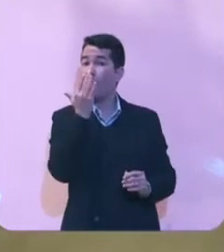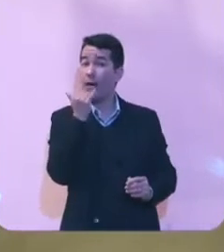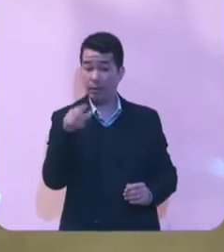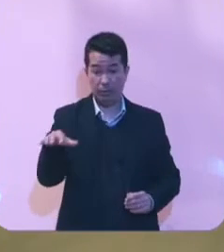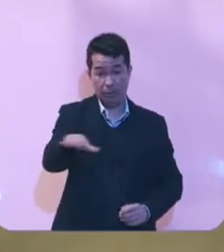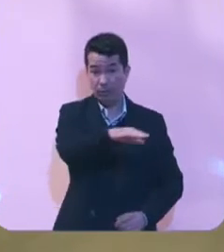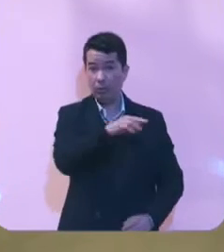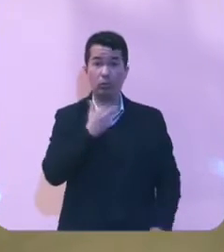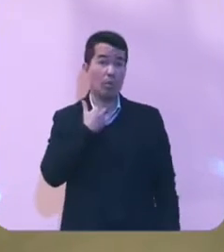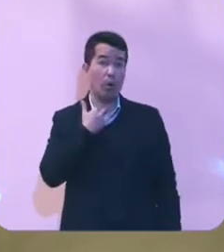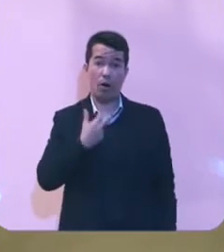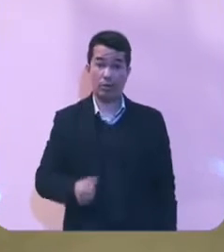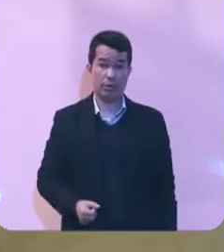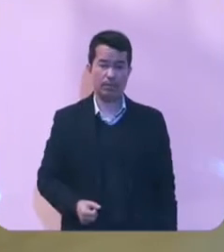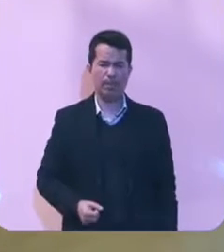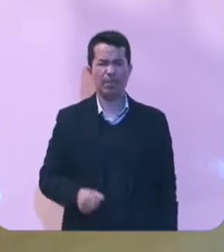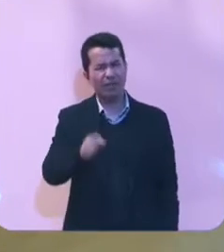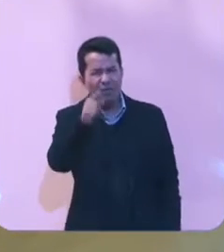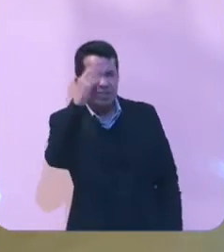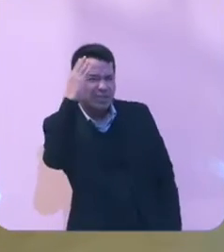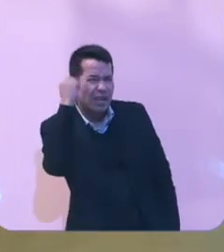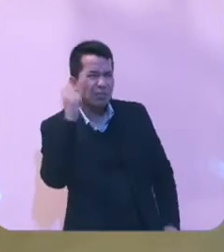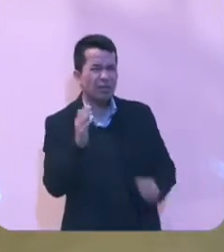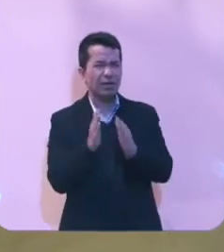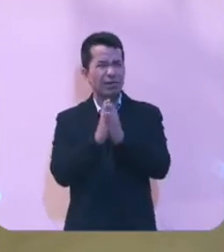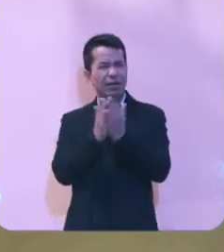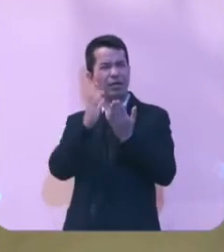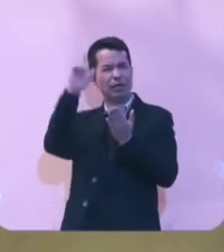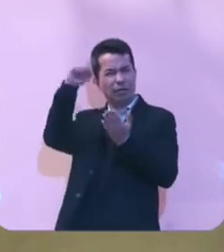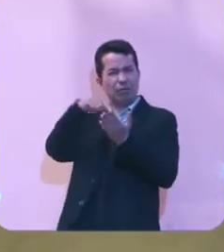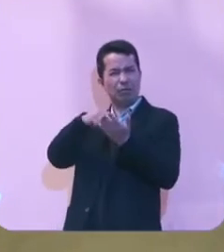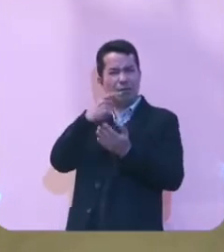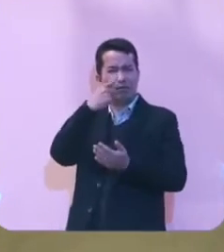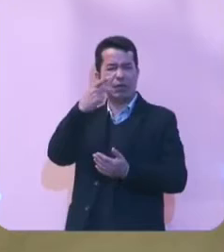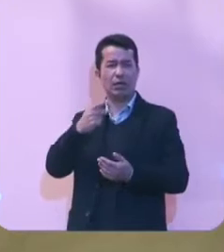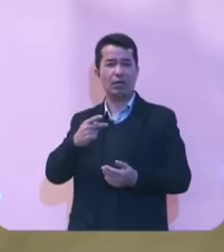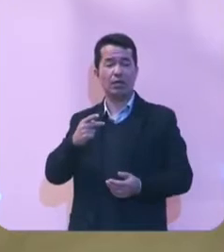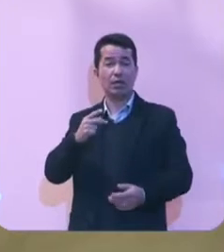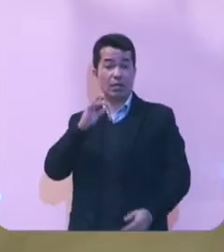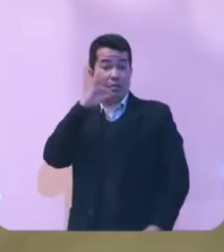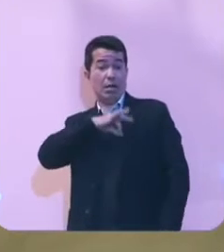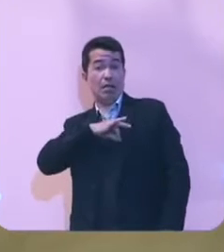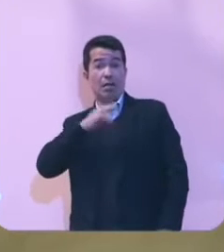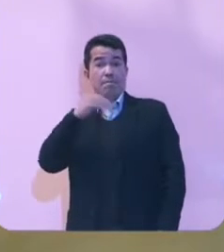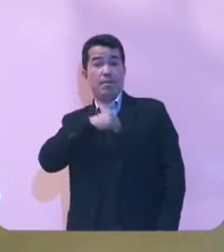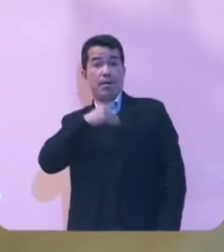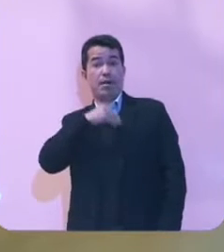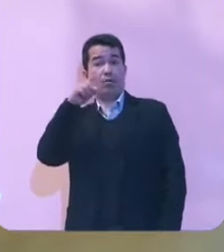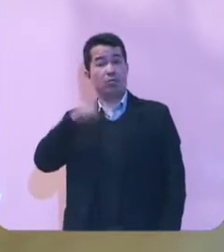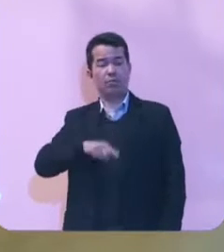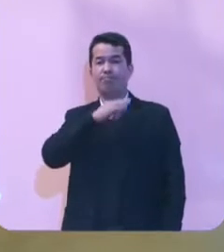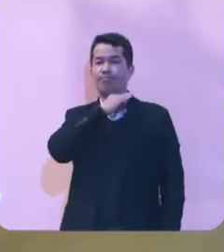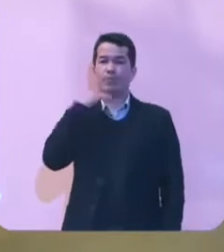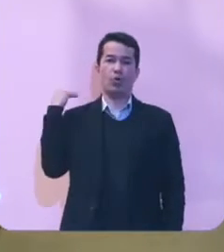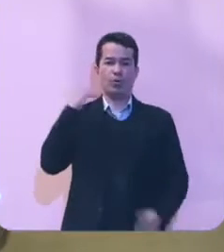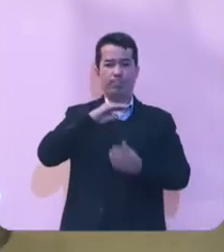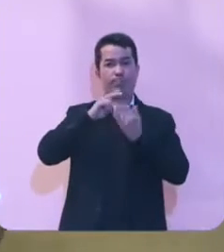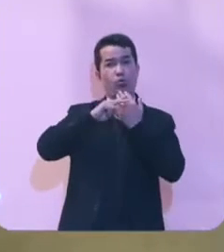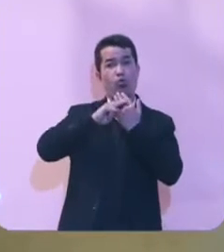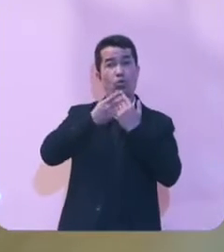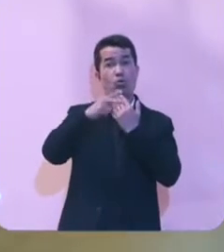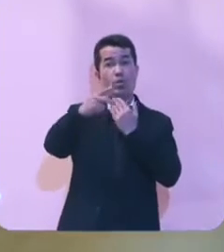pecado é a morte. E às vezes a gente não tem consciência do que isso significa. Por isso, no